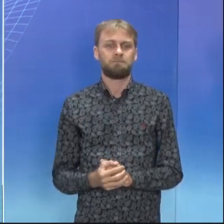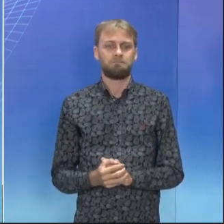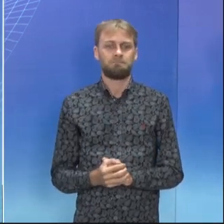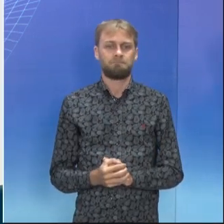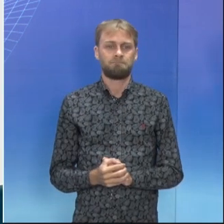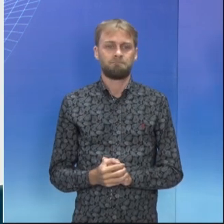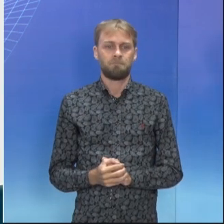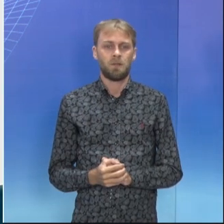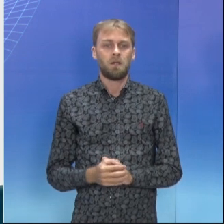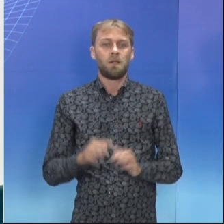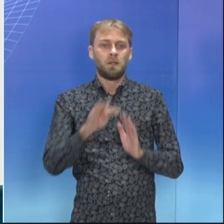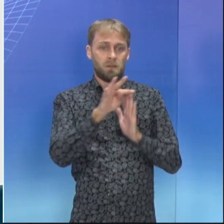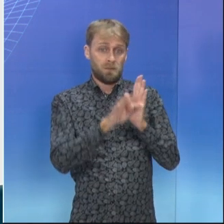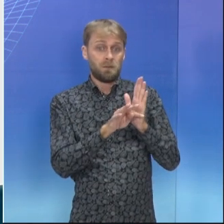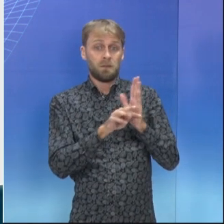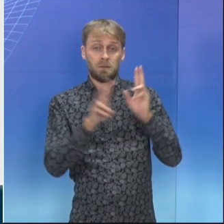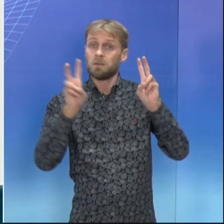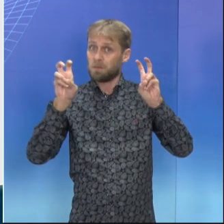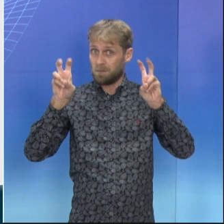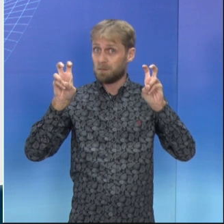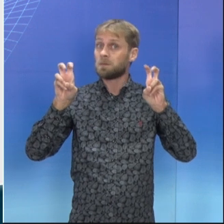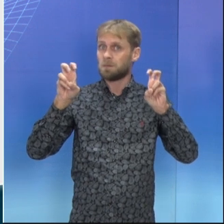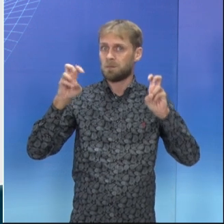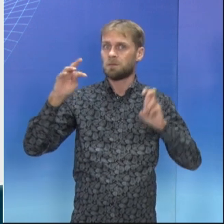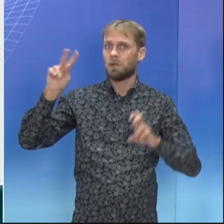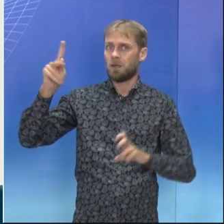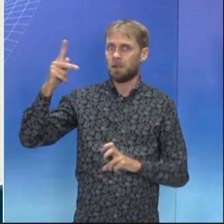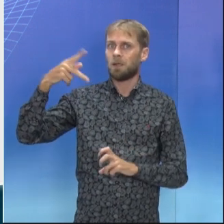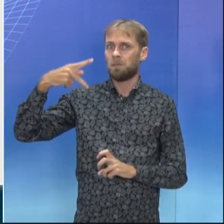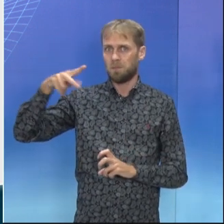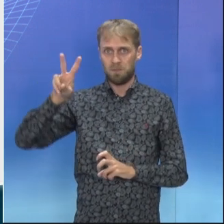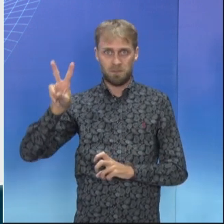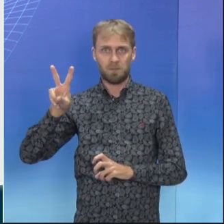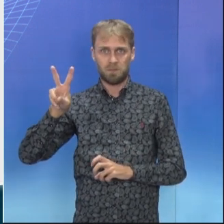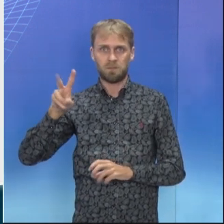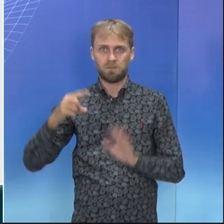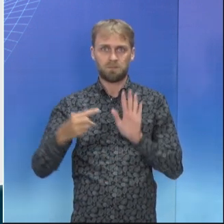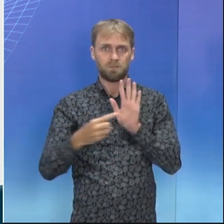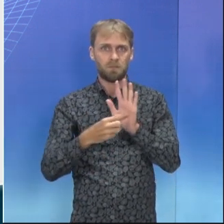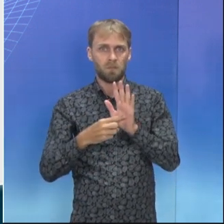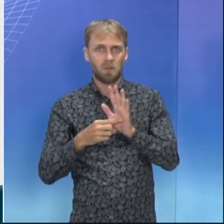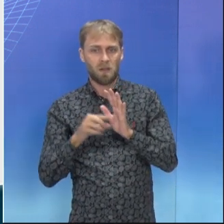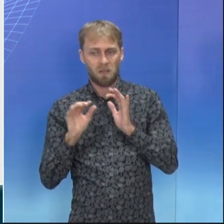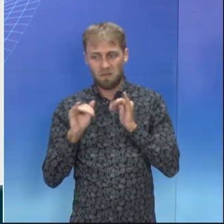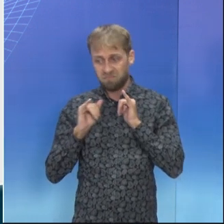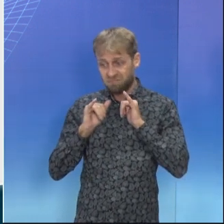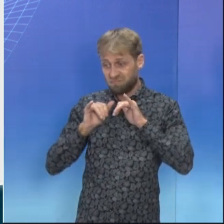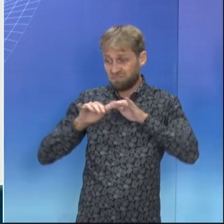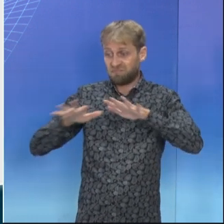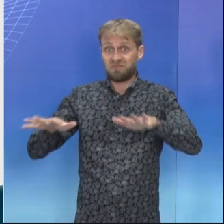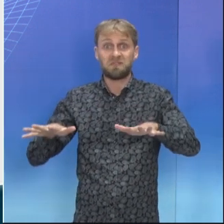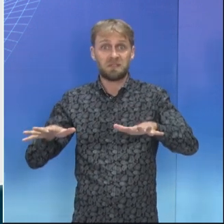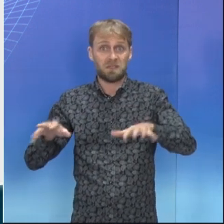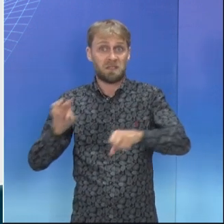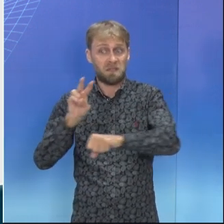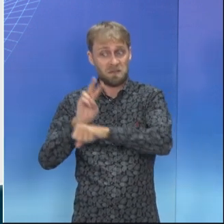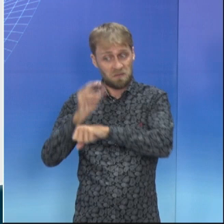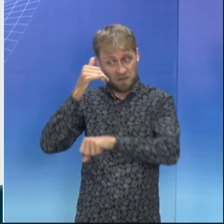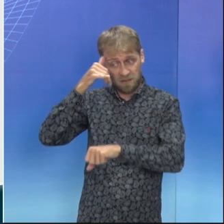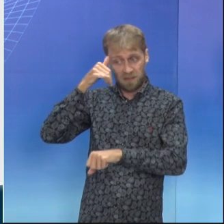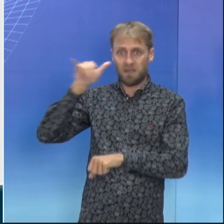lá? Então, o texto aborda a temática do HPV ao discorrer sobre o contágio